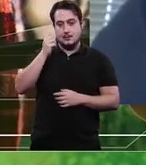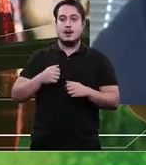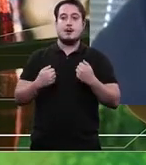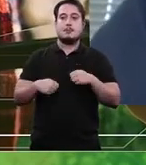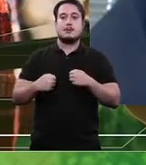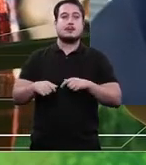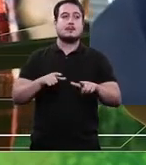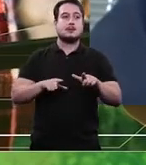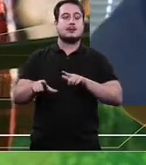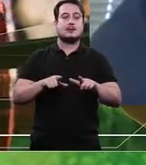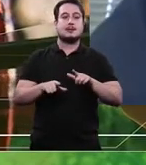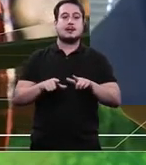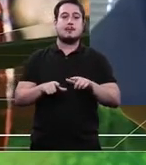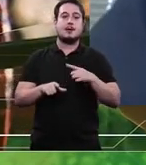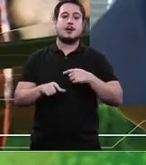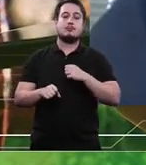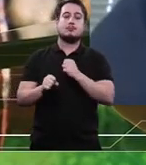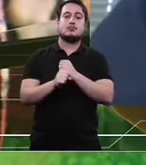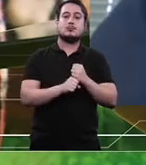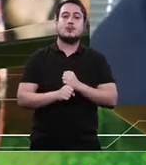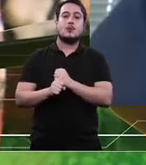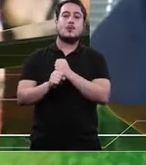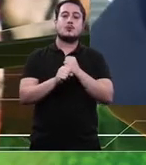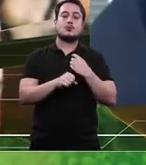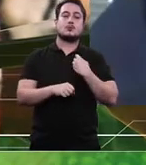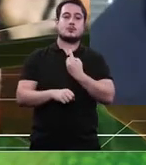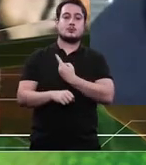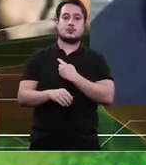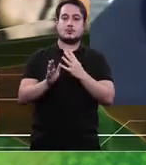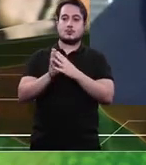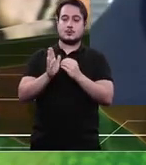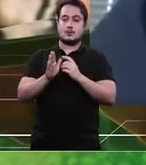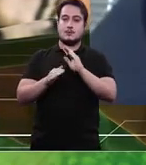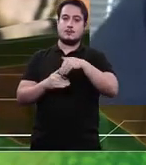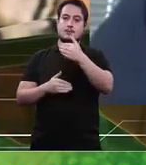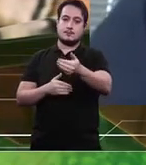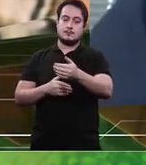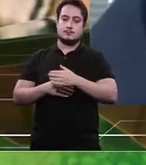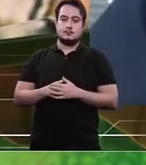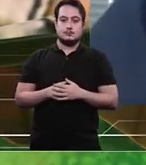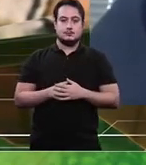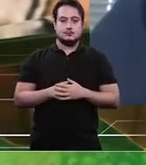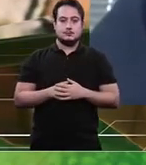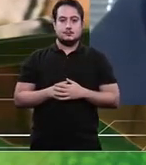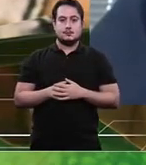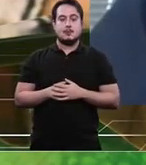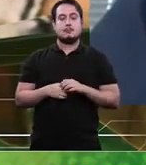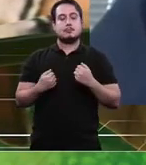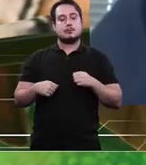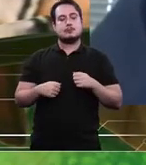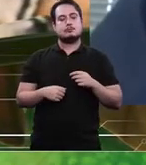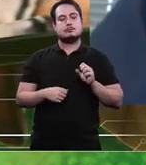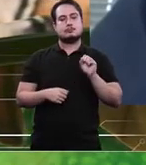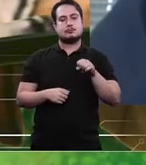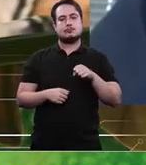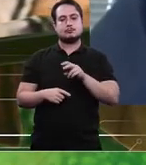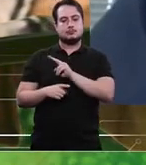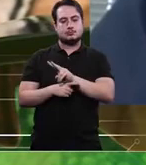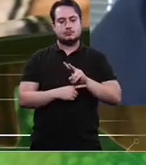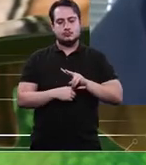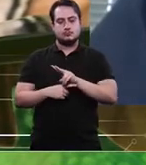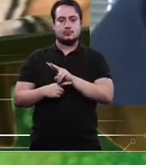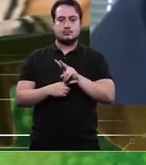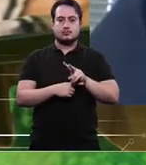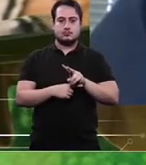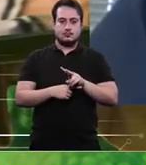melhorar essa construção da nossa imagem lá fora. Isso é uma coisa que nós precisamos, sim, cuidar com muito